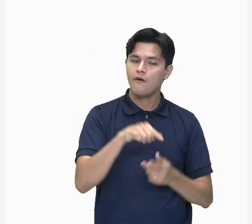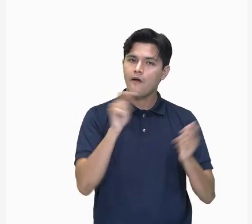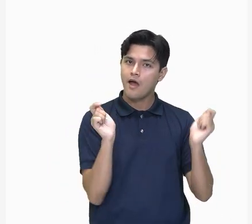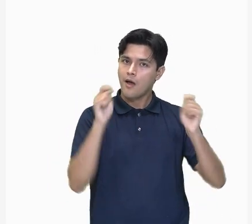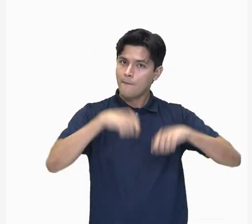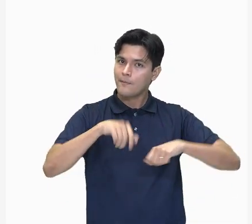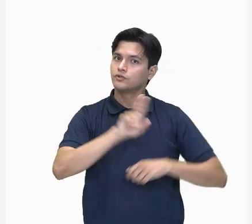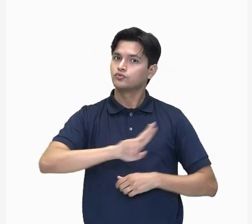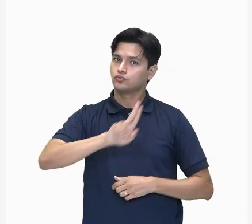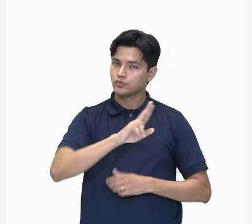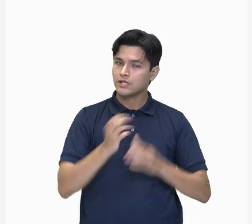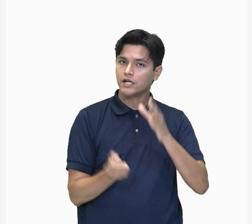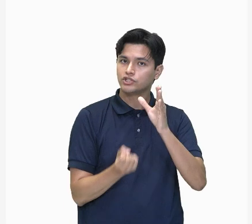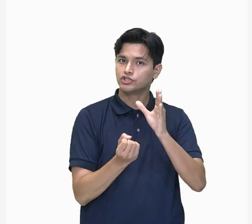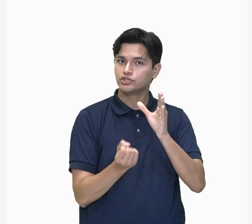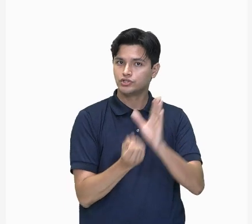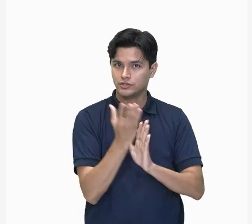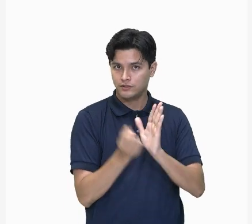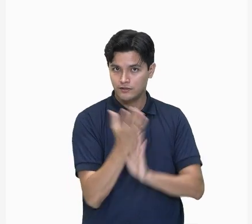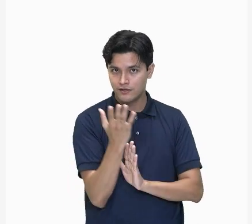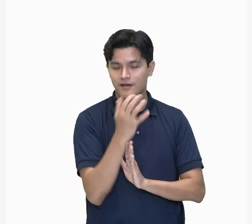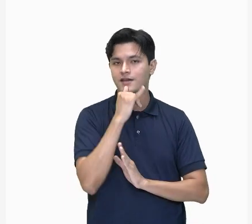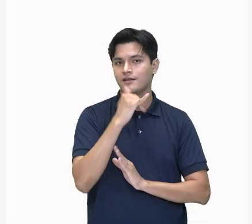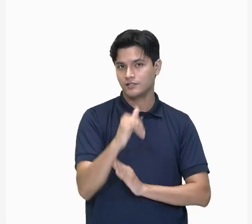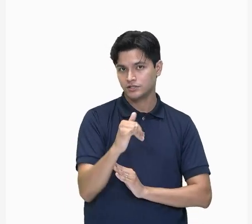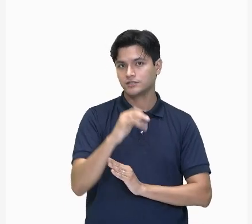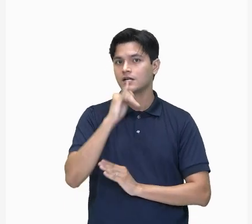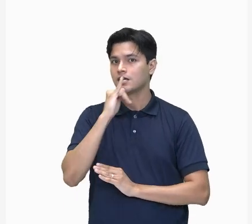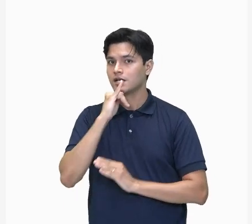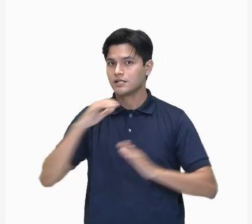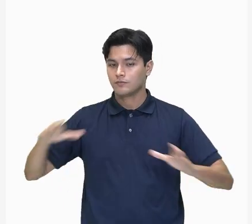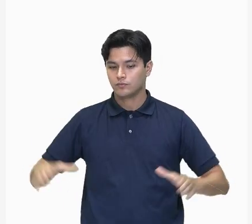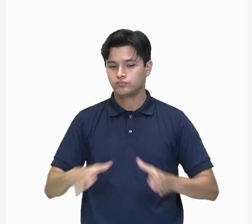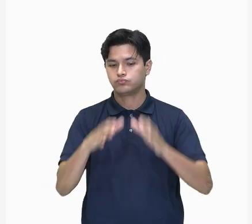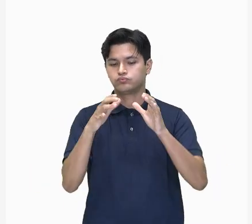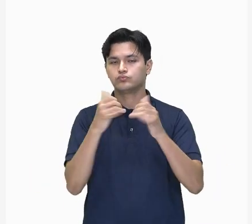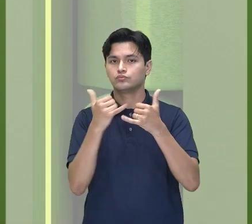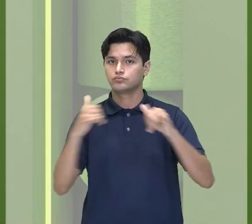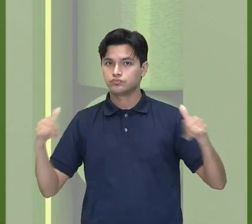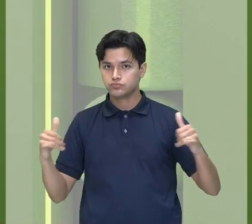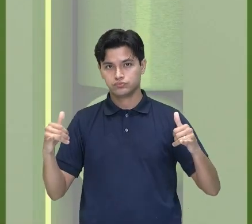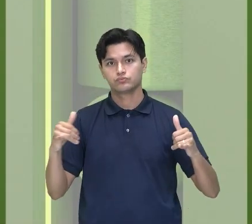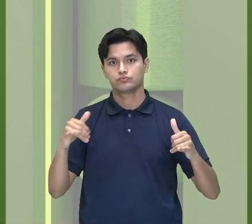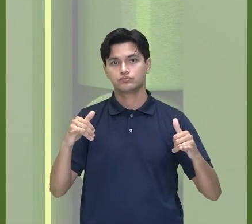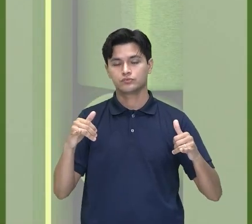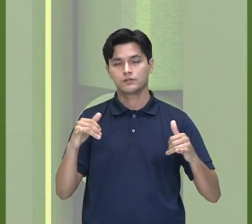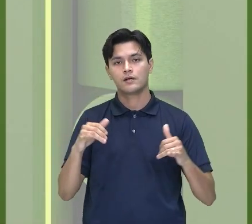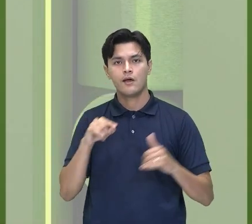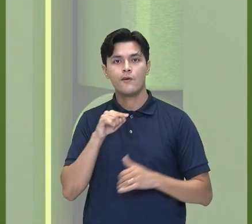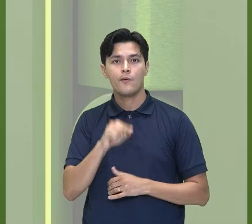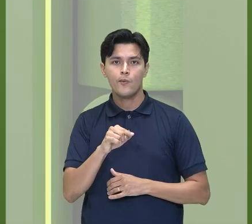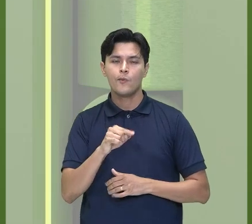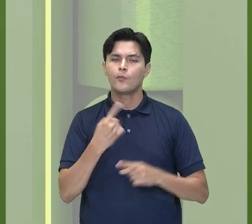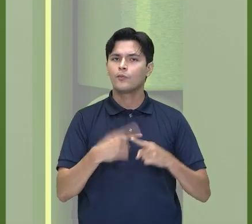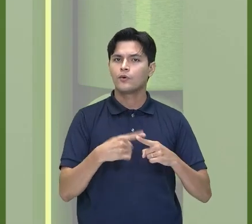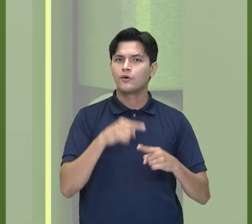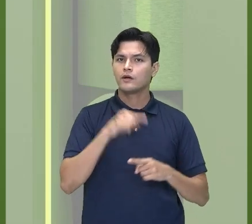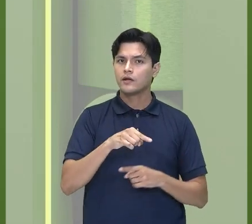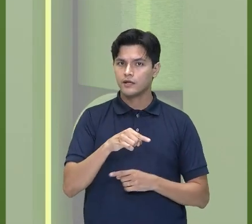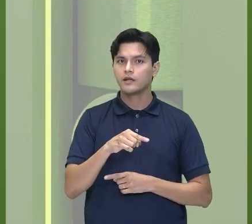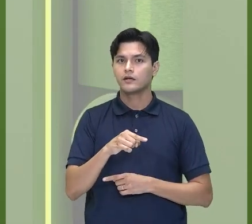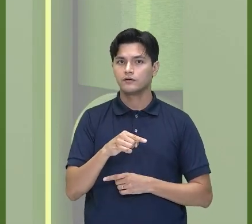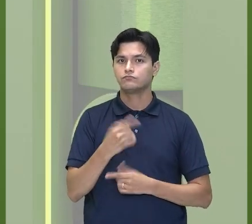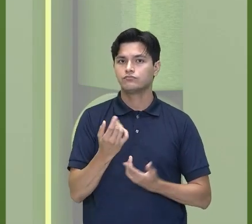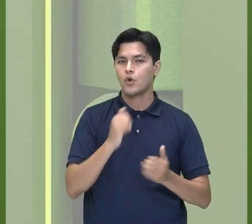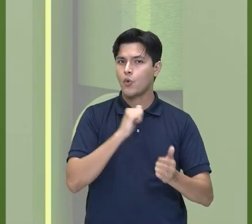usinas termoelétricas. Por quê? Porque esse carvão ele vai ser utilizado como combustível para ser